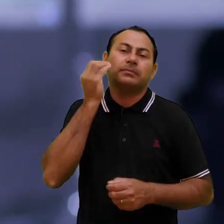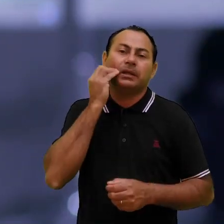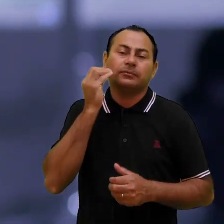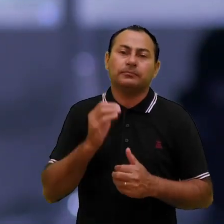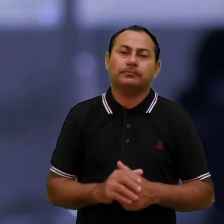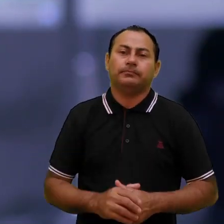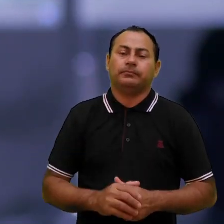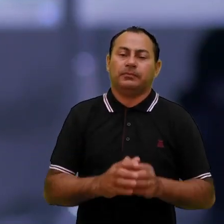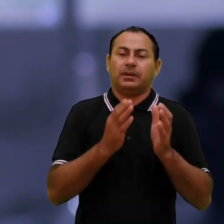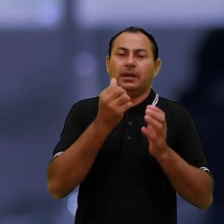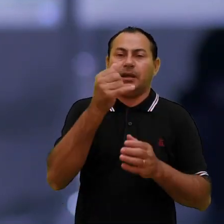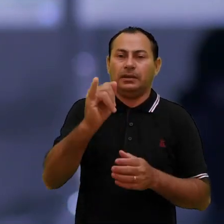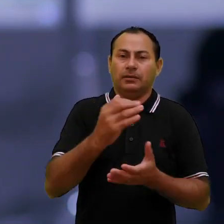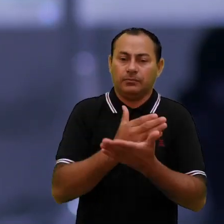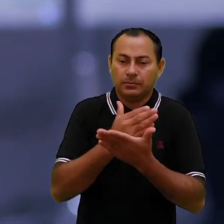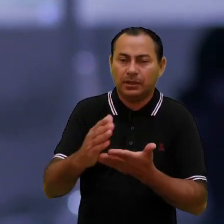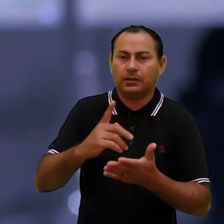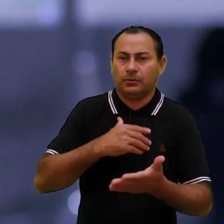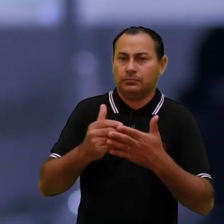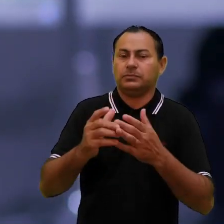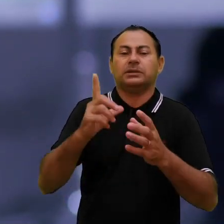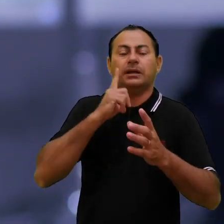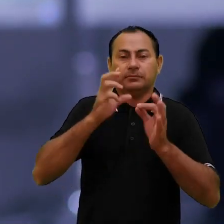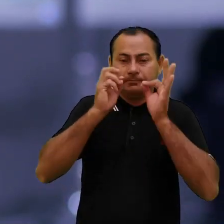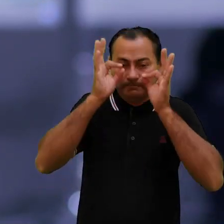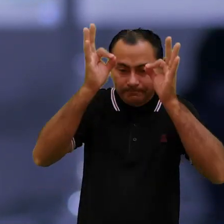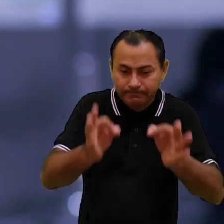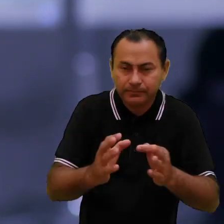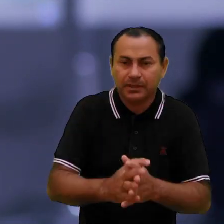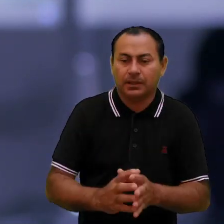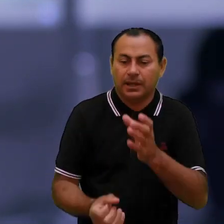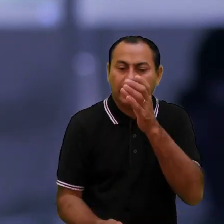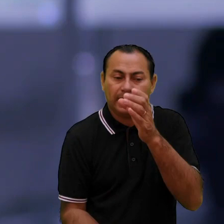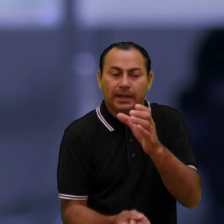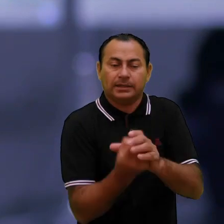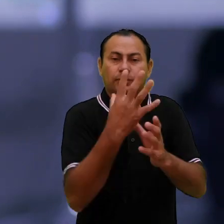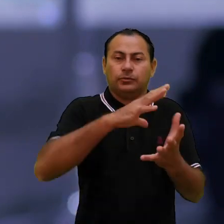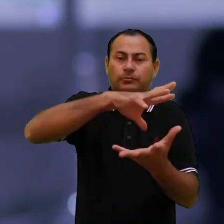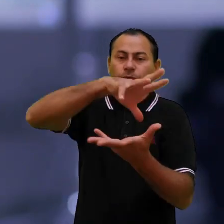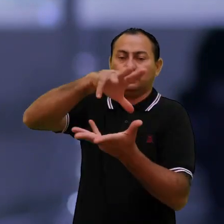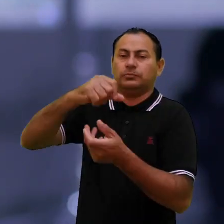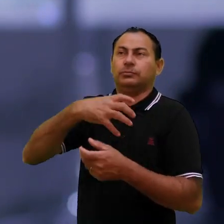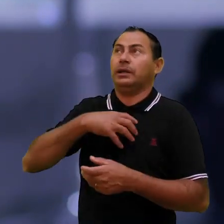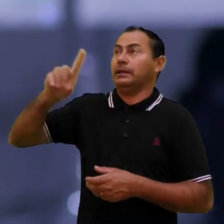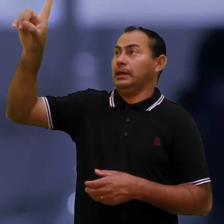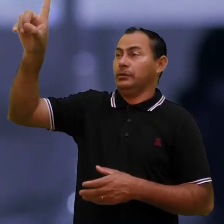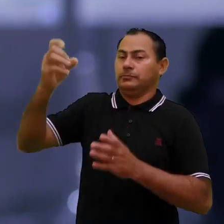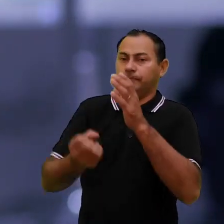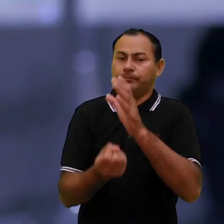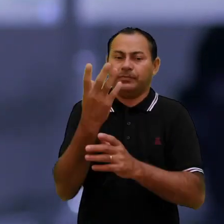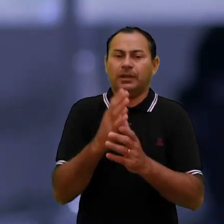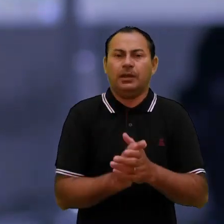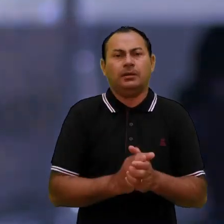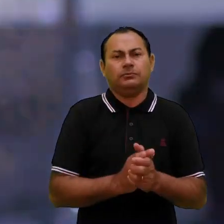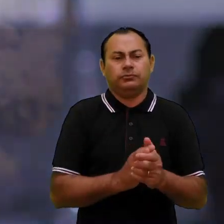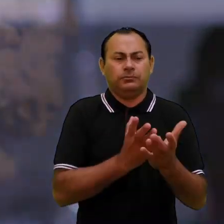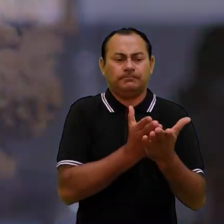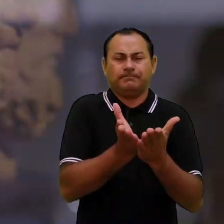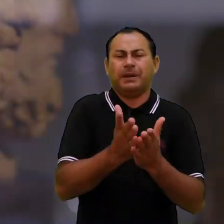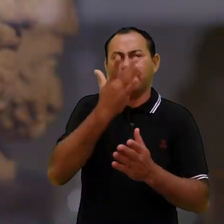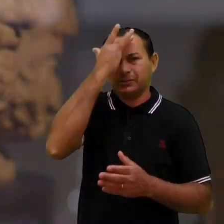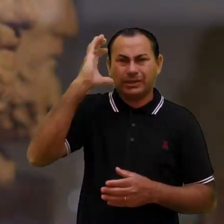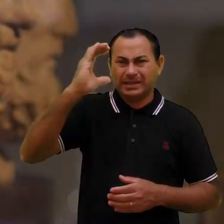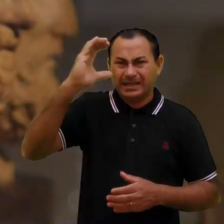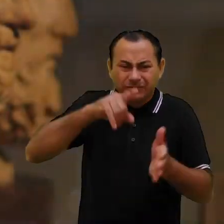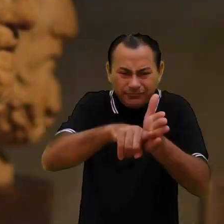experimentos. A partir daí, ele pode tirar conclusões. A questão da criação, como um ato de Deus, foge do alcance de um